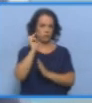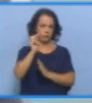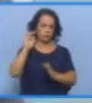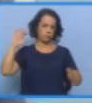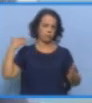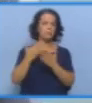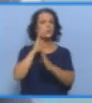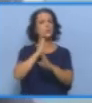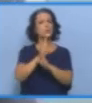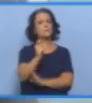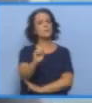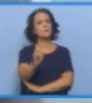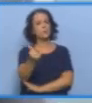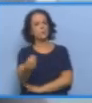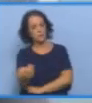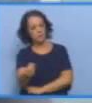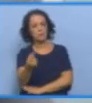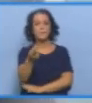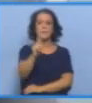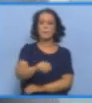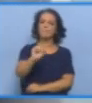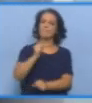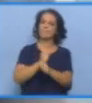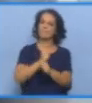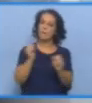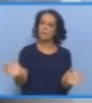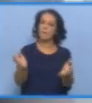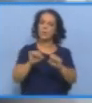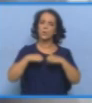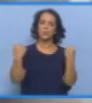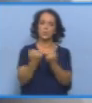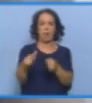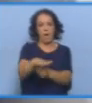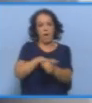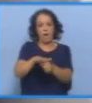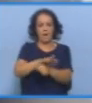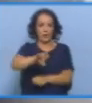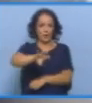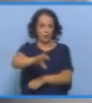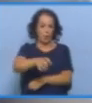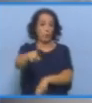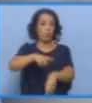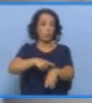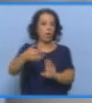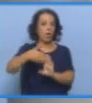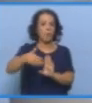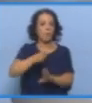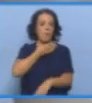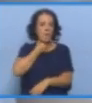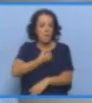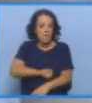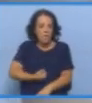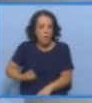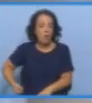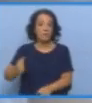do século XX e, sobretudo, pelo trabalho social que desenvolveu nessa região em tempos marcados pela fome e